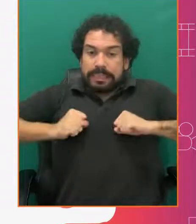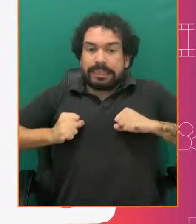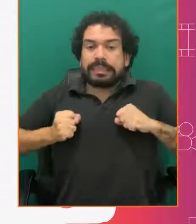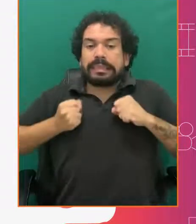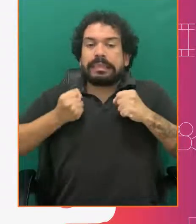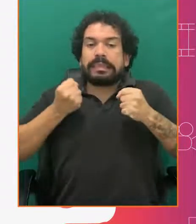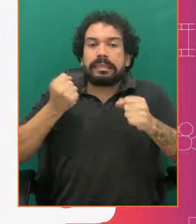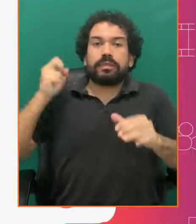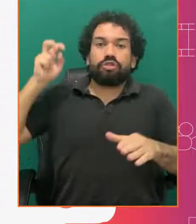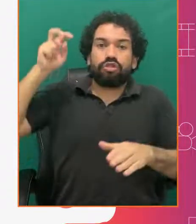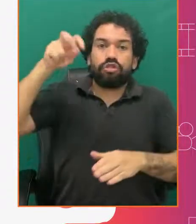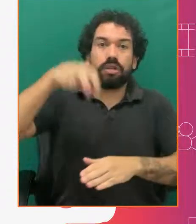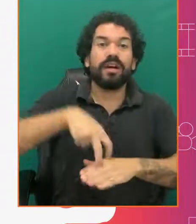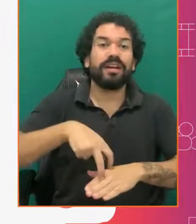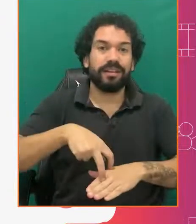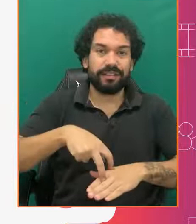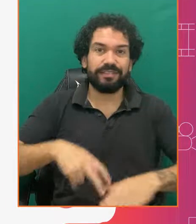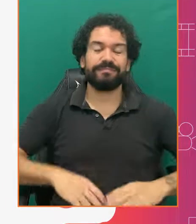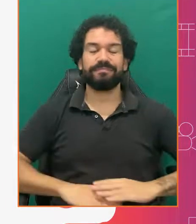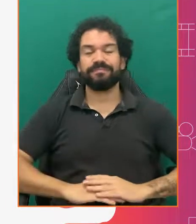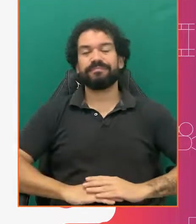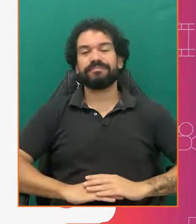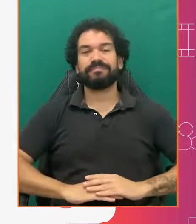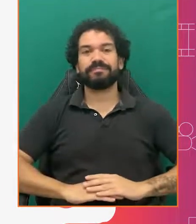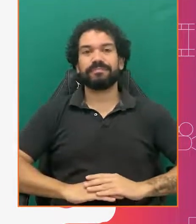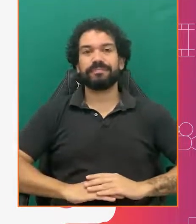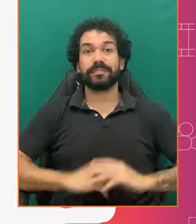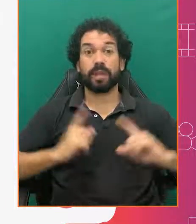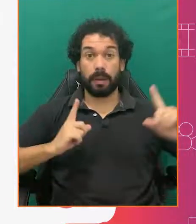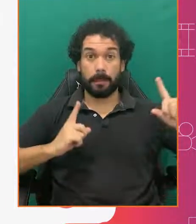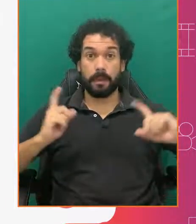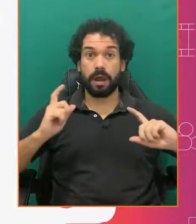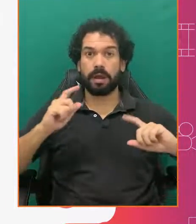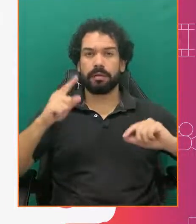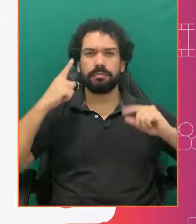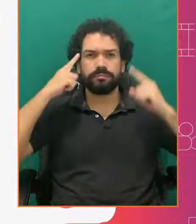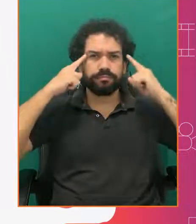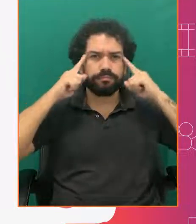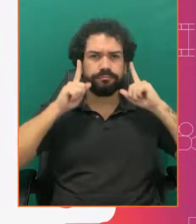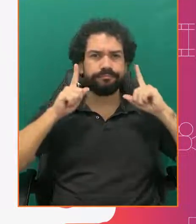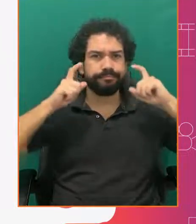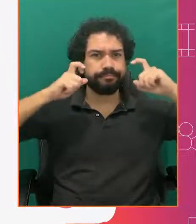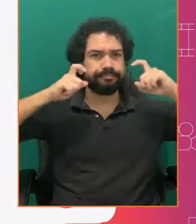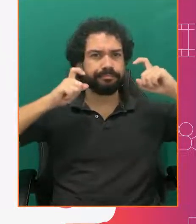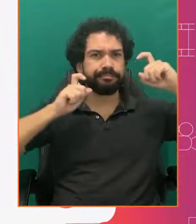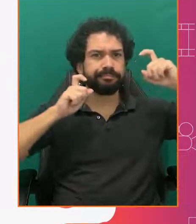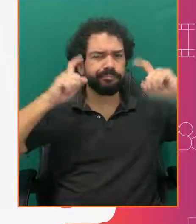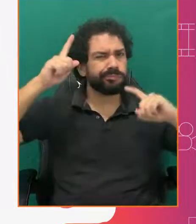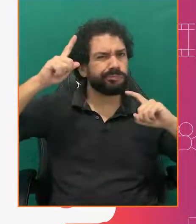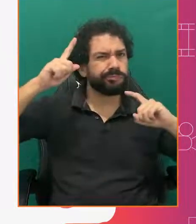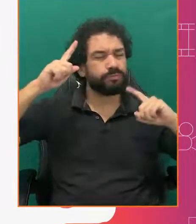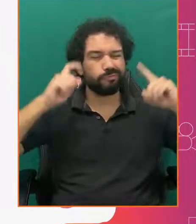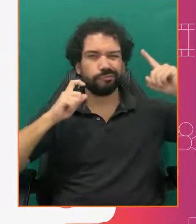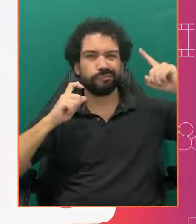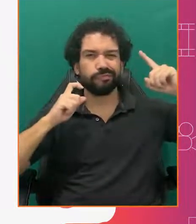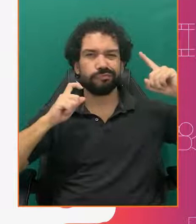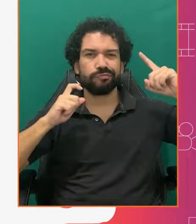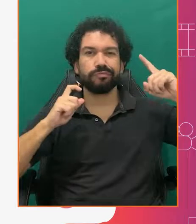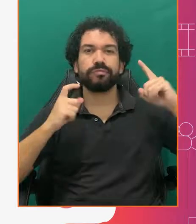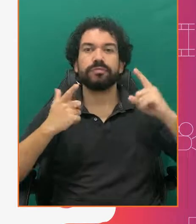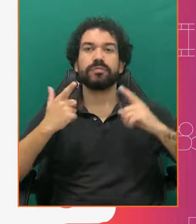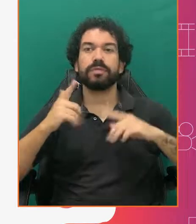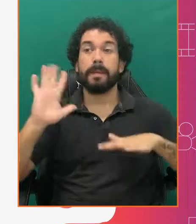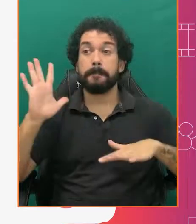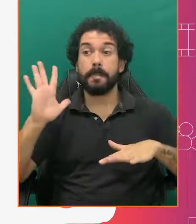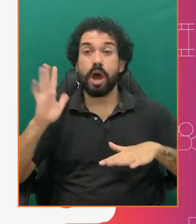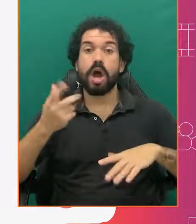para fazer aquela ação. A expressividade das sobrancelhas ficar batendo o pé ou